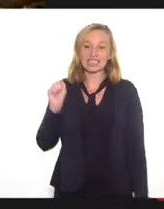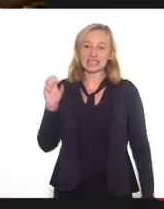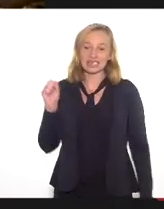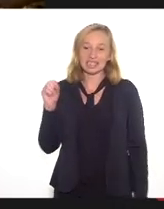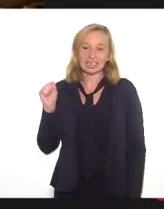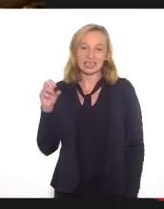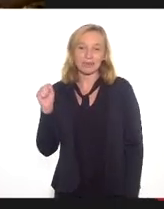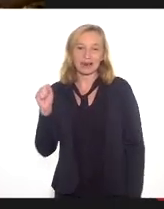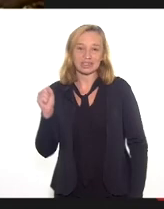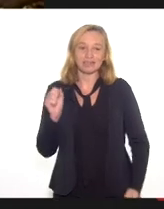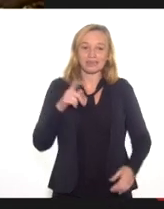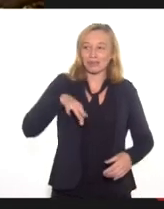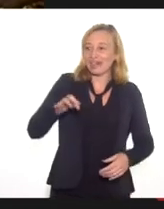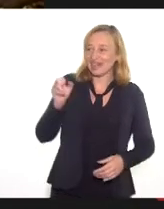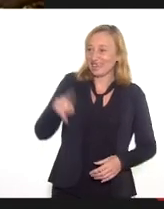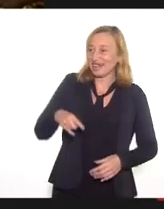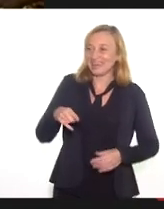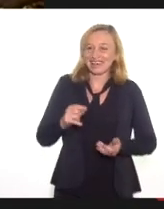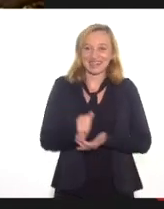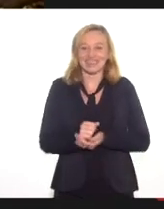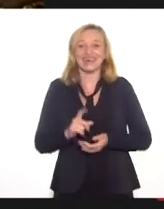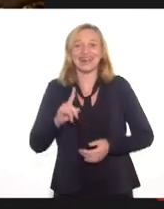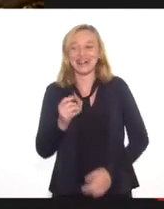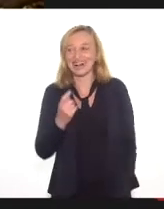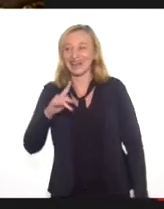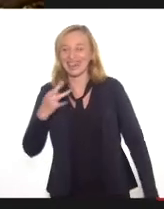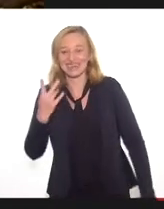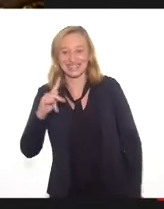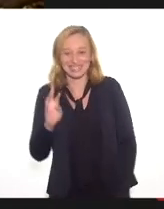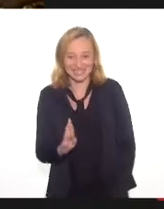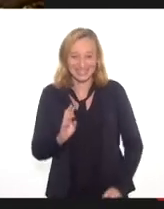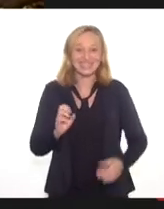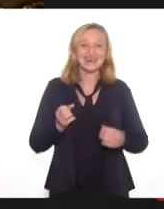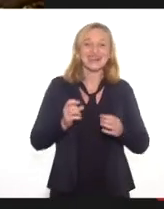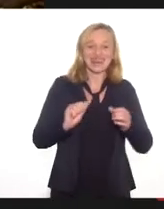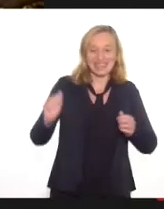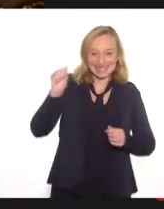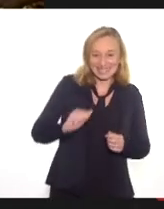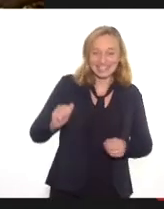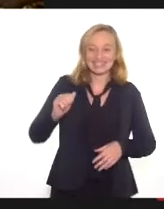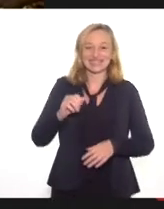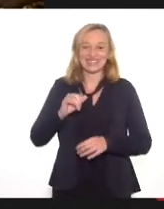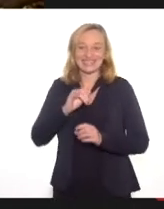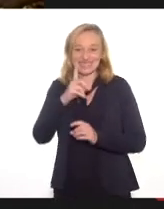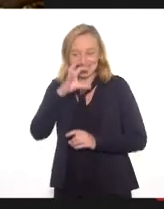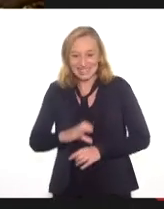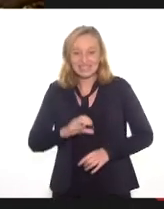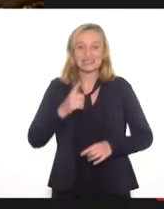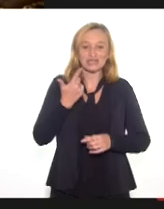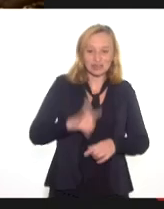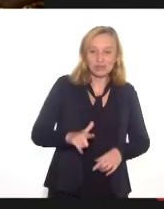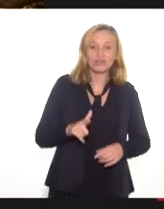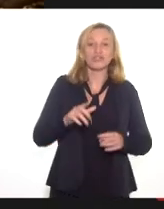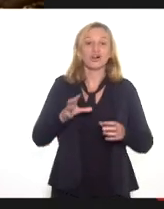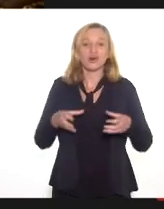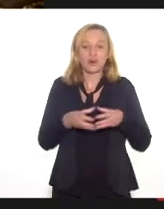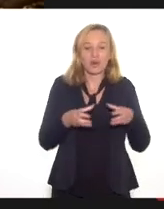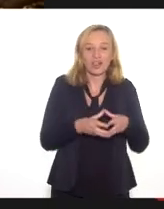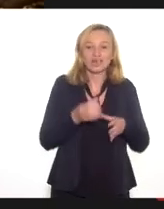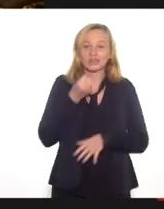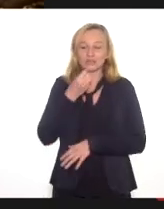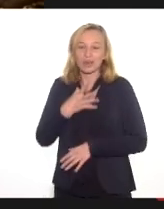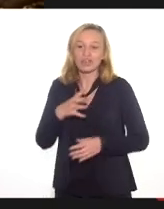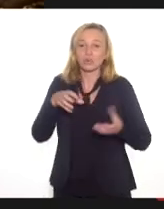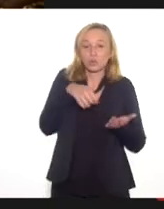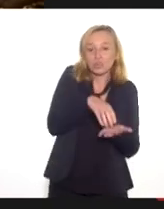Mulheres da AARJ Ação da Cidadania novamente Corrente do Bem o Centro